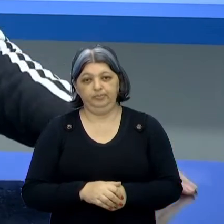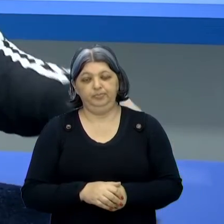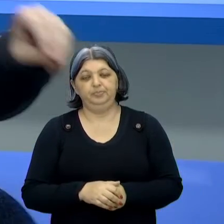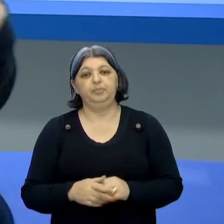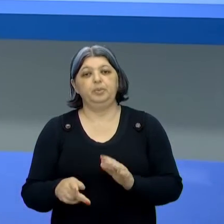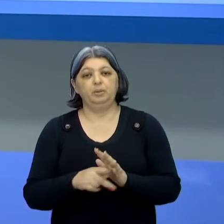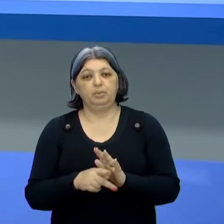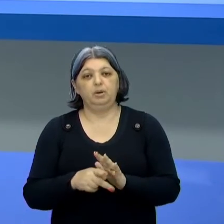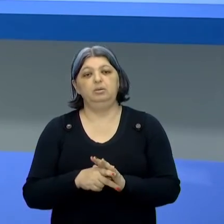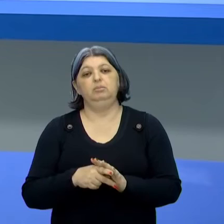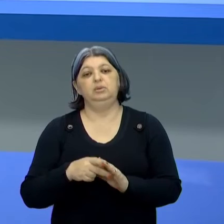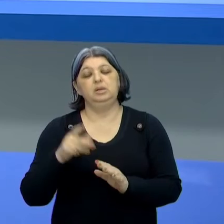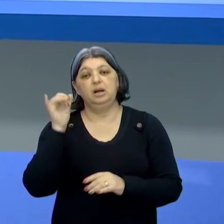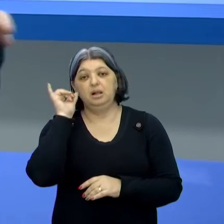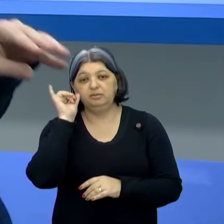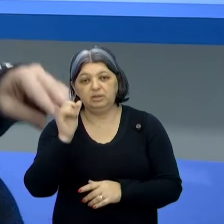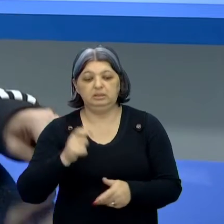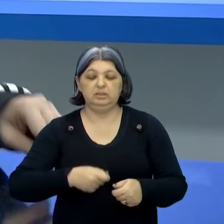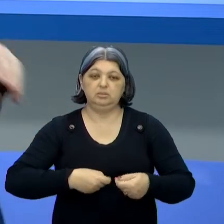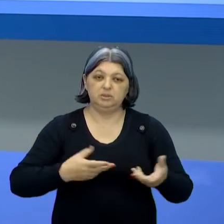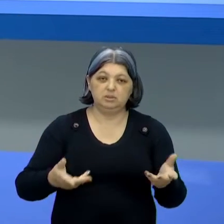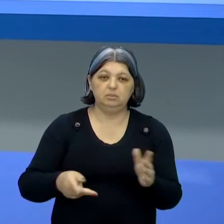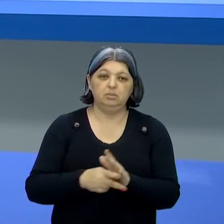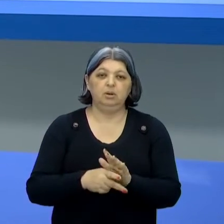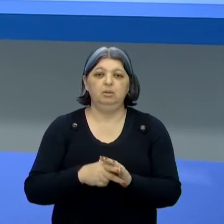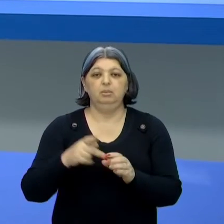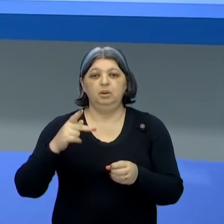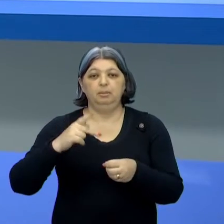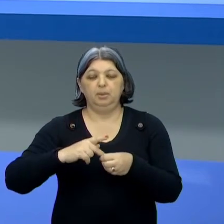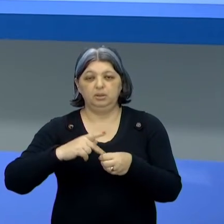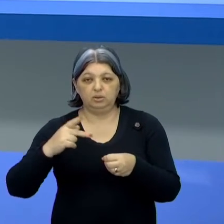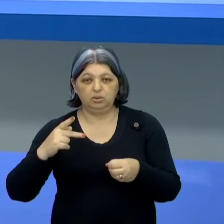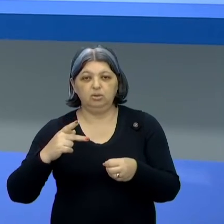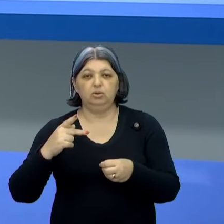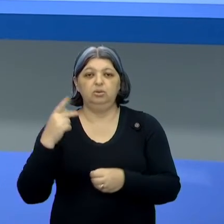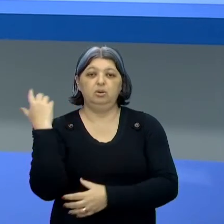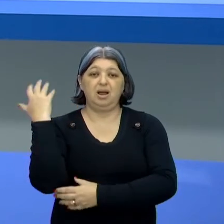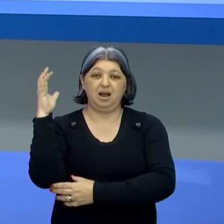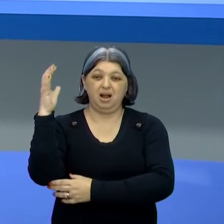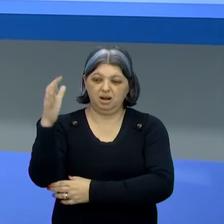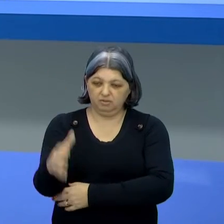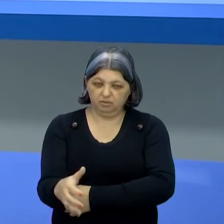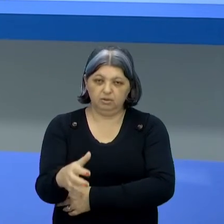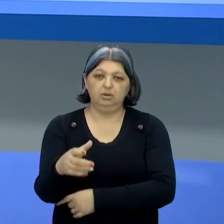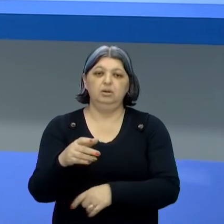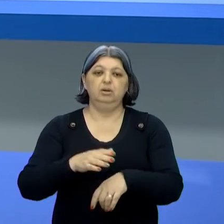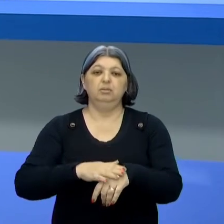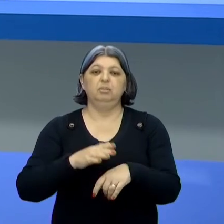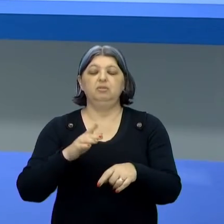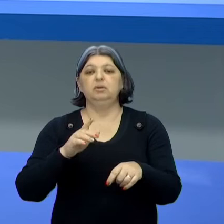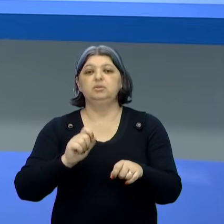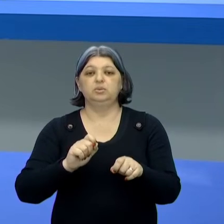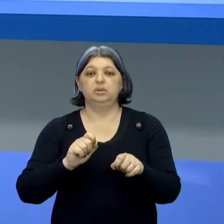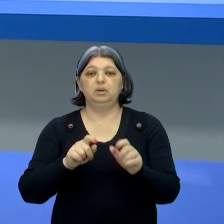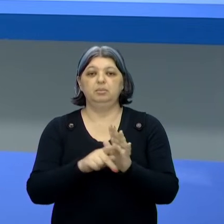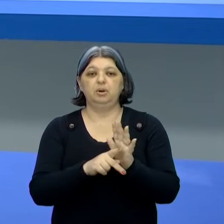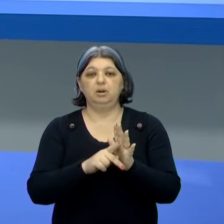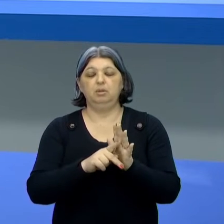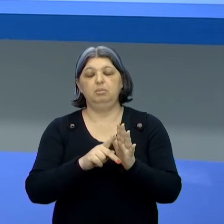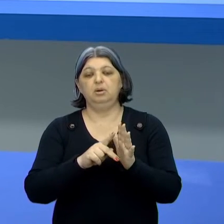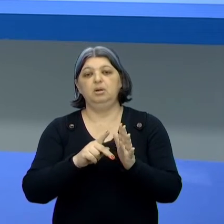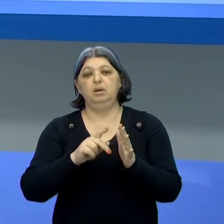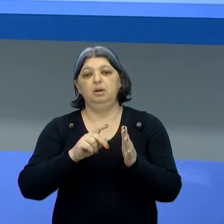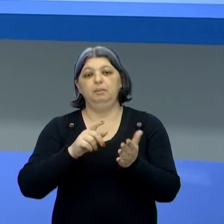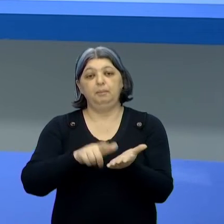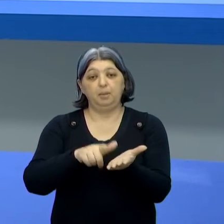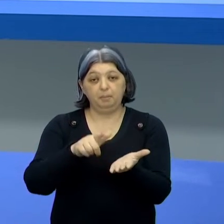menos petróleo que eu extraio, são menos árvores que eu derrubo para a produção de papel, para fazer o quê? Embalagem, né?